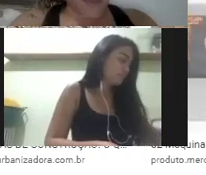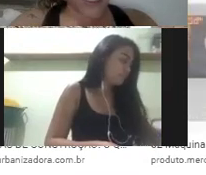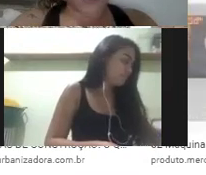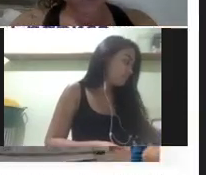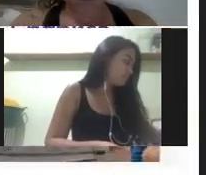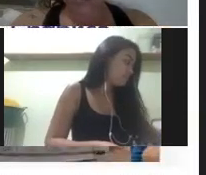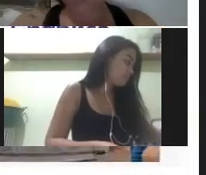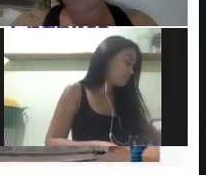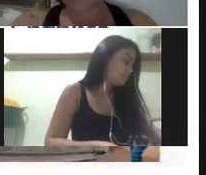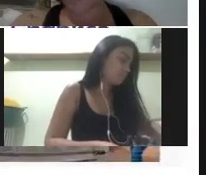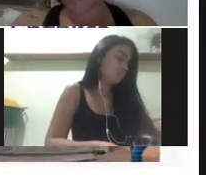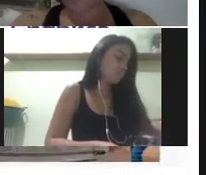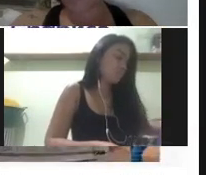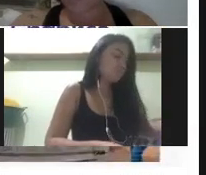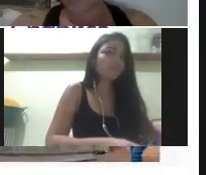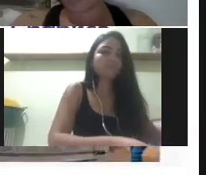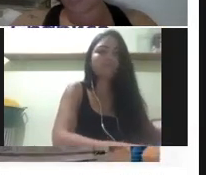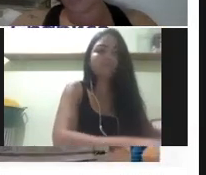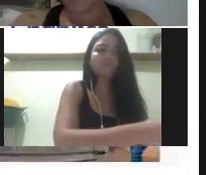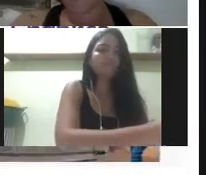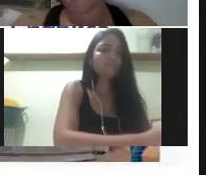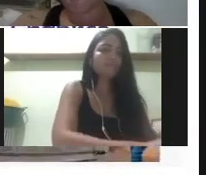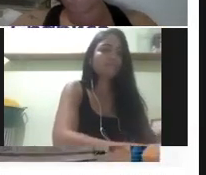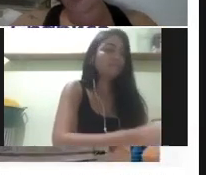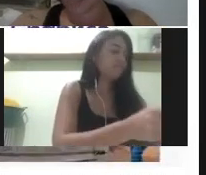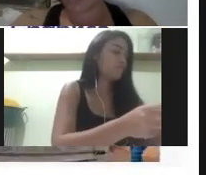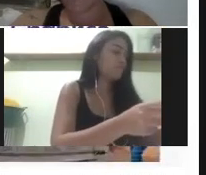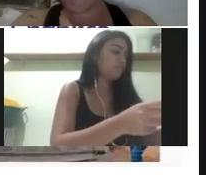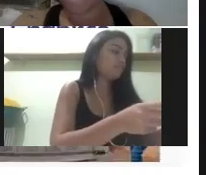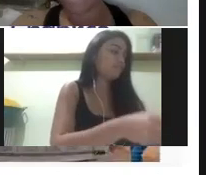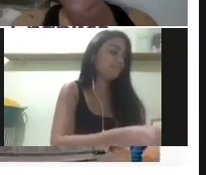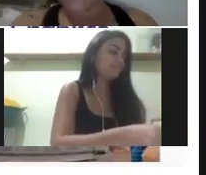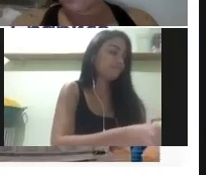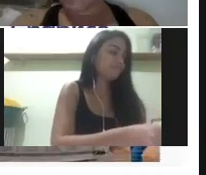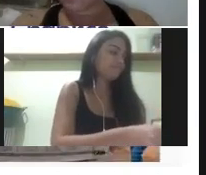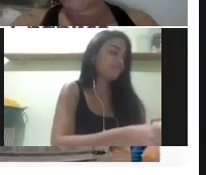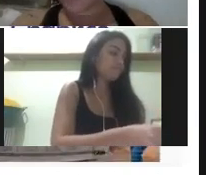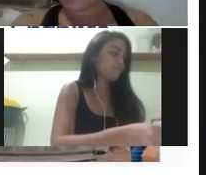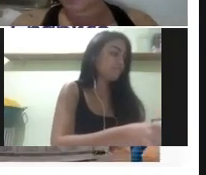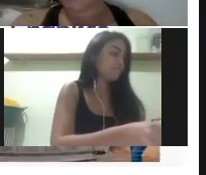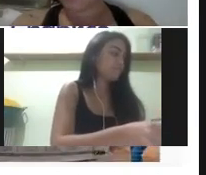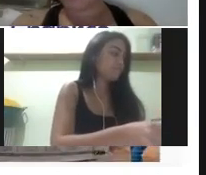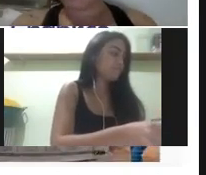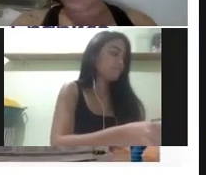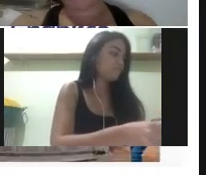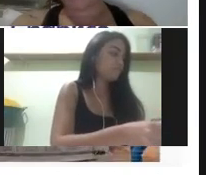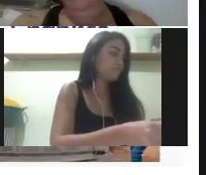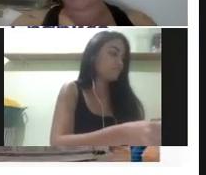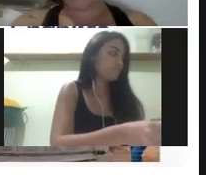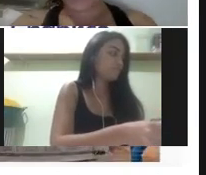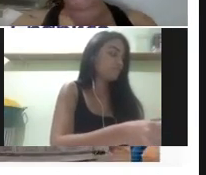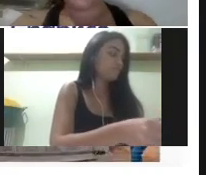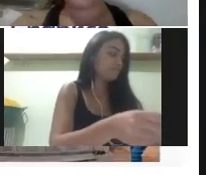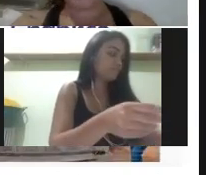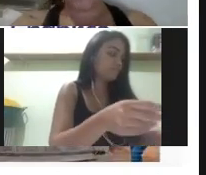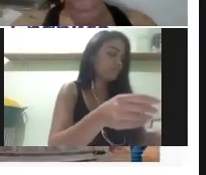Aqui, ó, depois que alguém já viu o pedreiro fazendo isso aqui? Já, né? Depois que faz, geralmente a gente passa